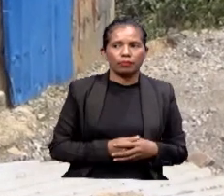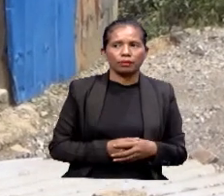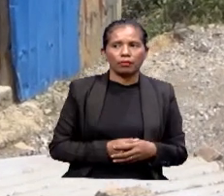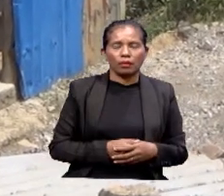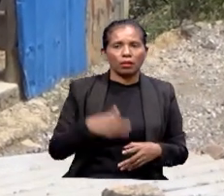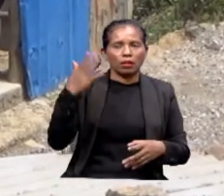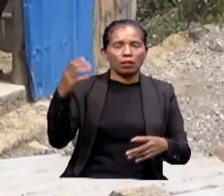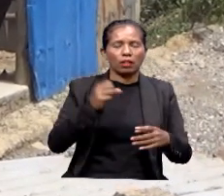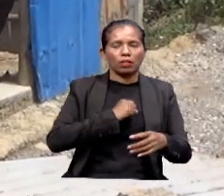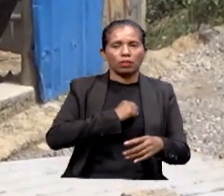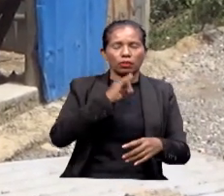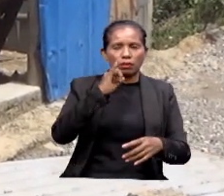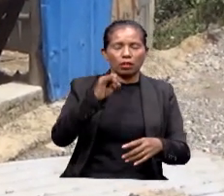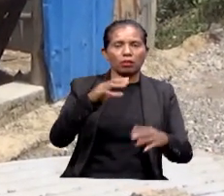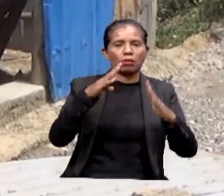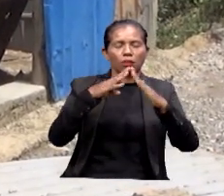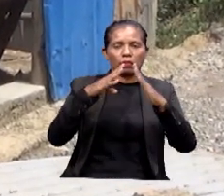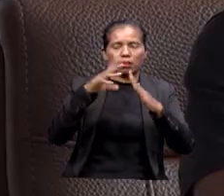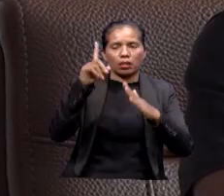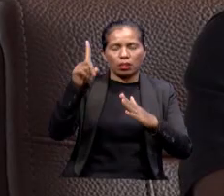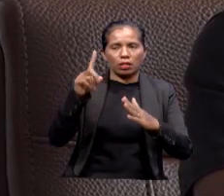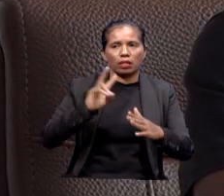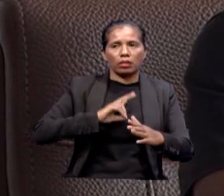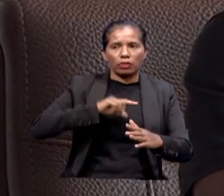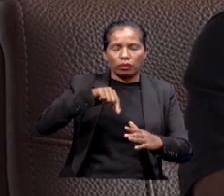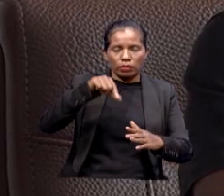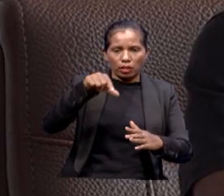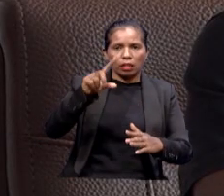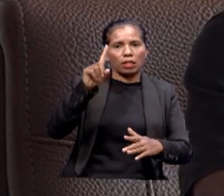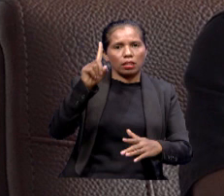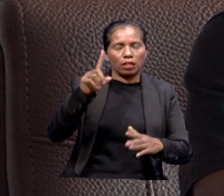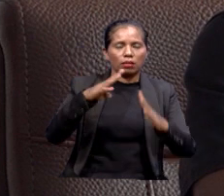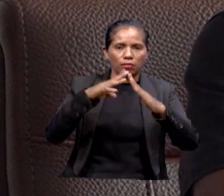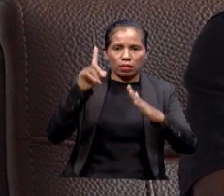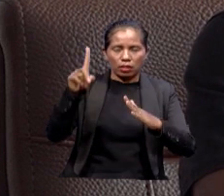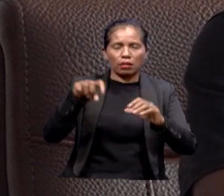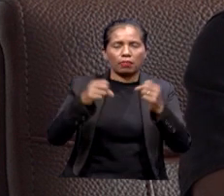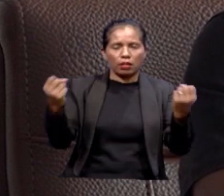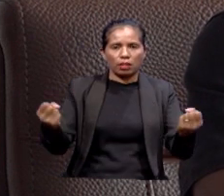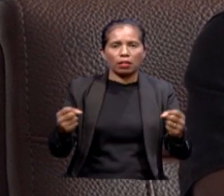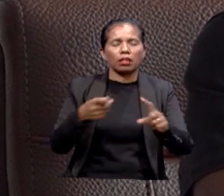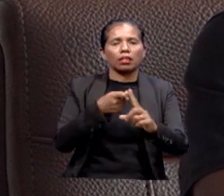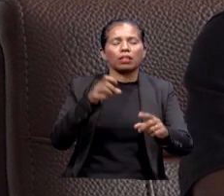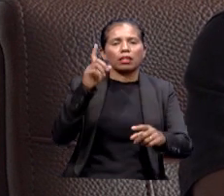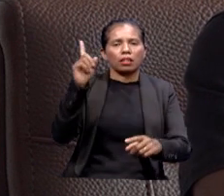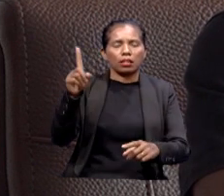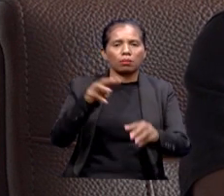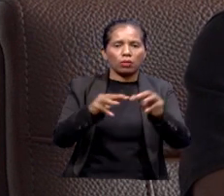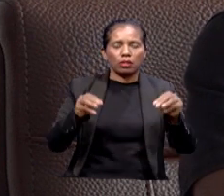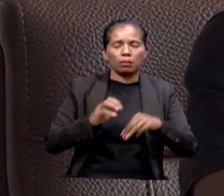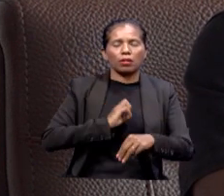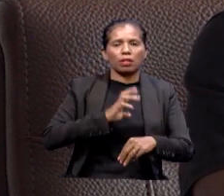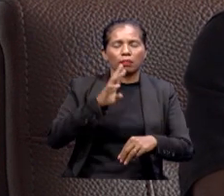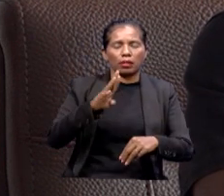lima ida iha vikeke ida iha mos municipio Hermera ida